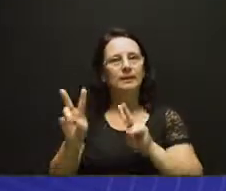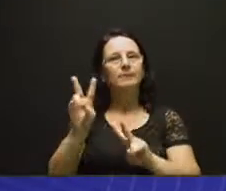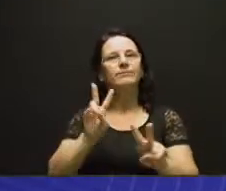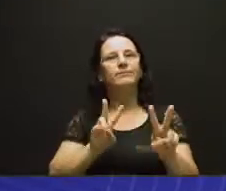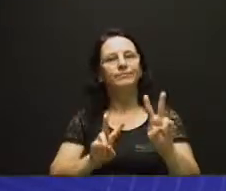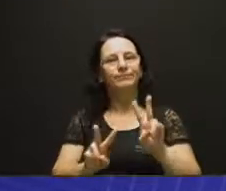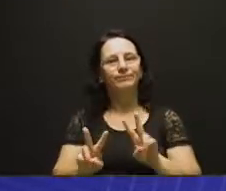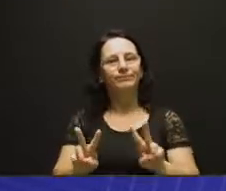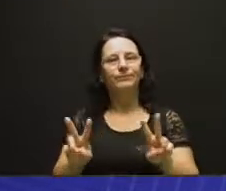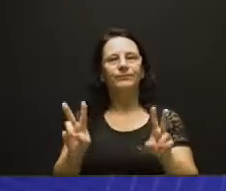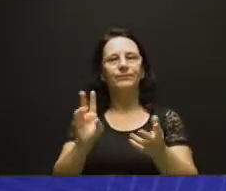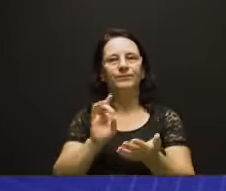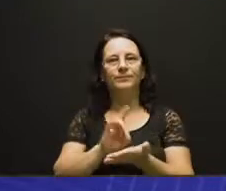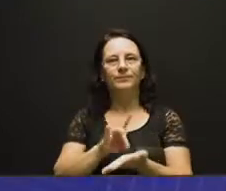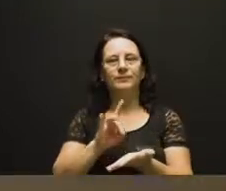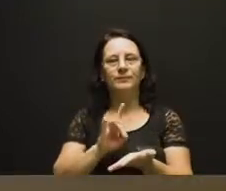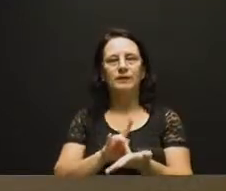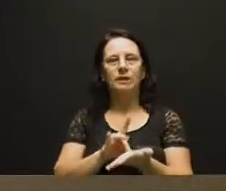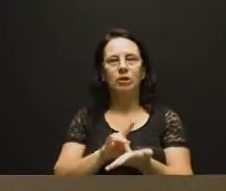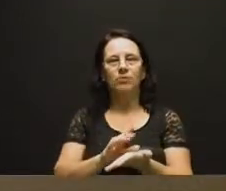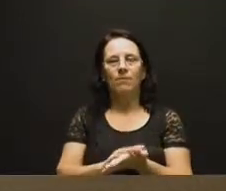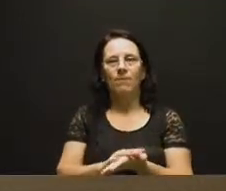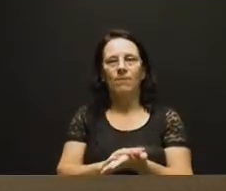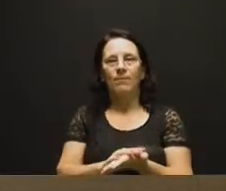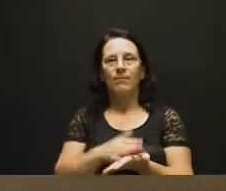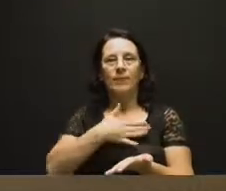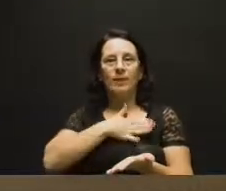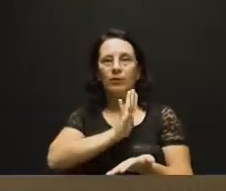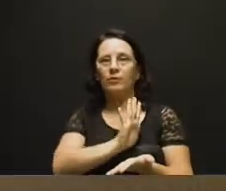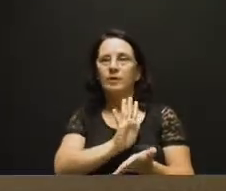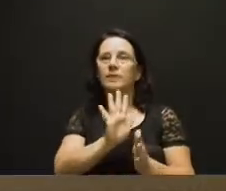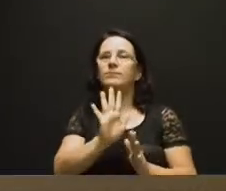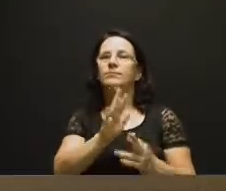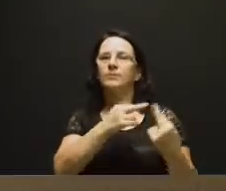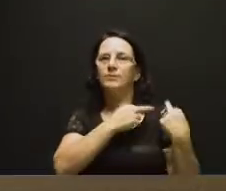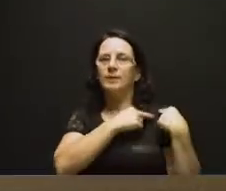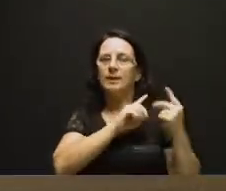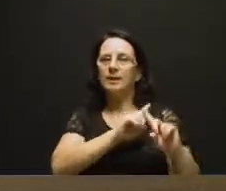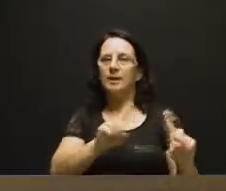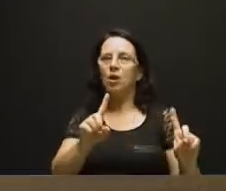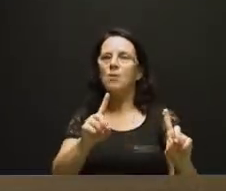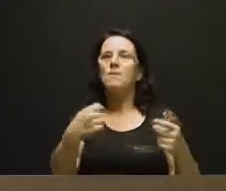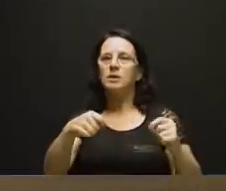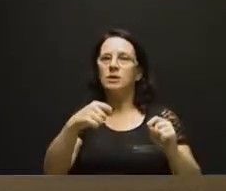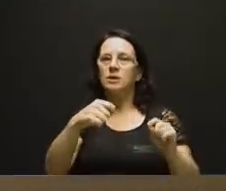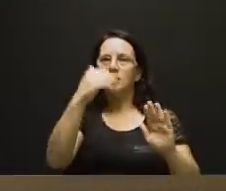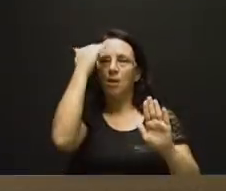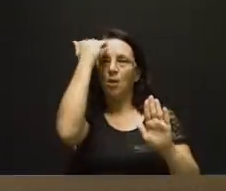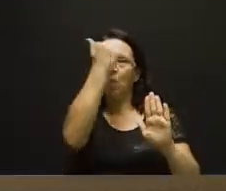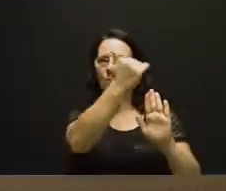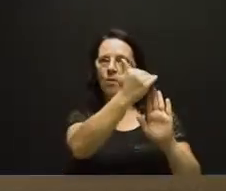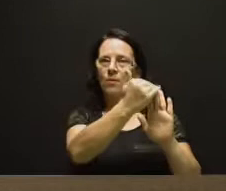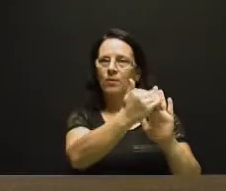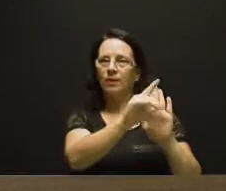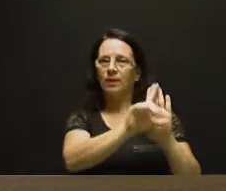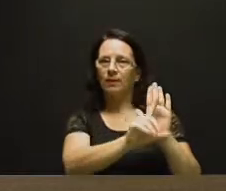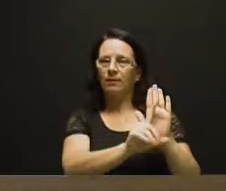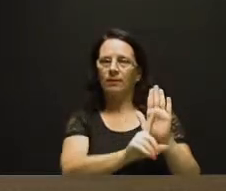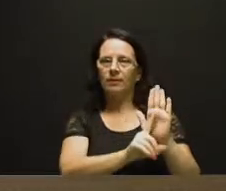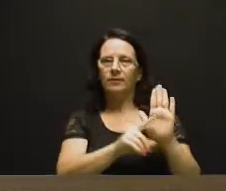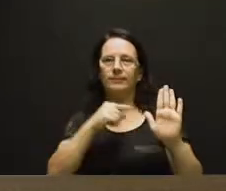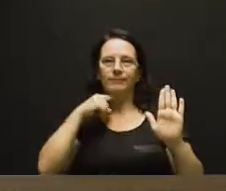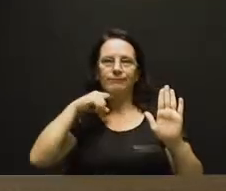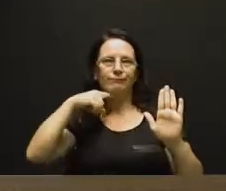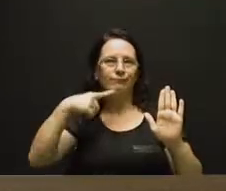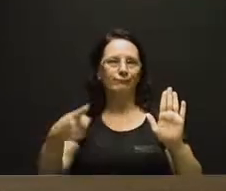realmente se exime da responsabilidade de cumprir a lei aqui não tá vendo então e ninguém pode